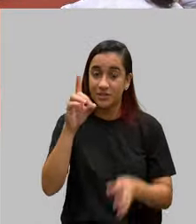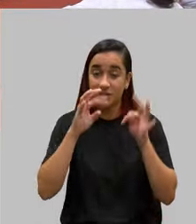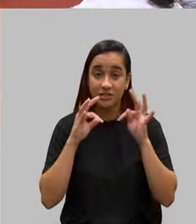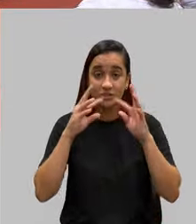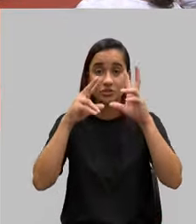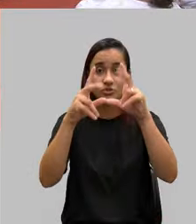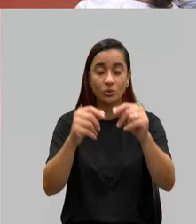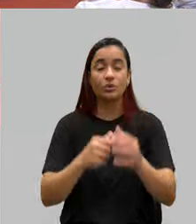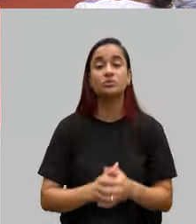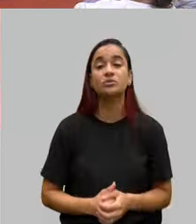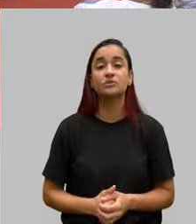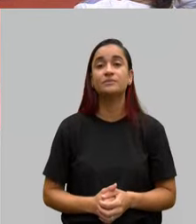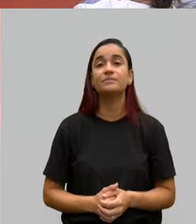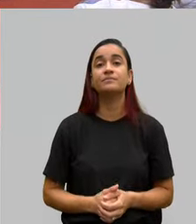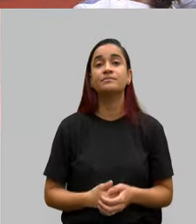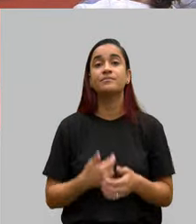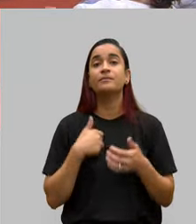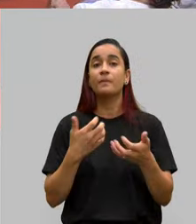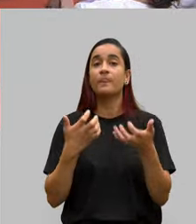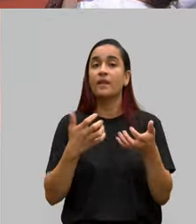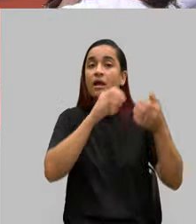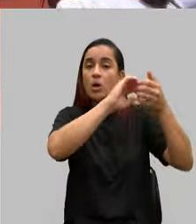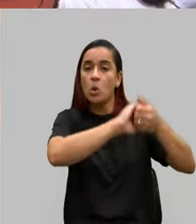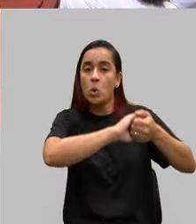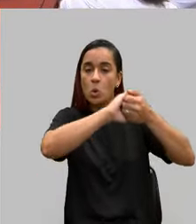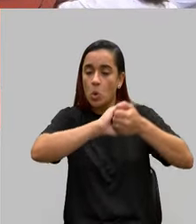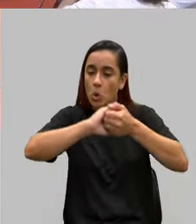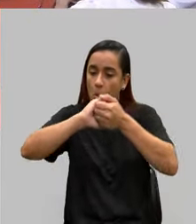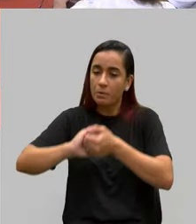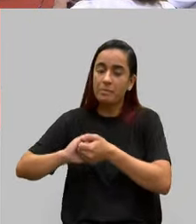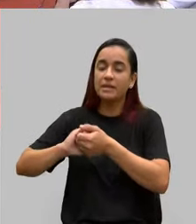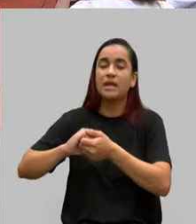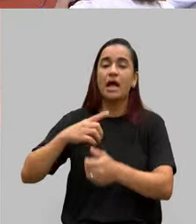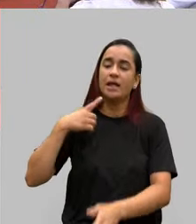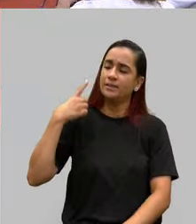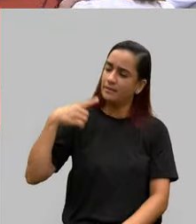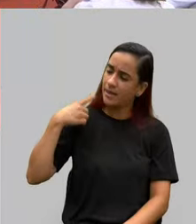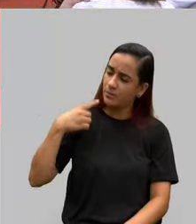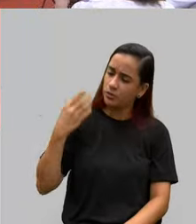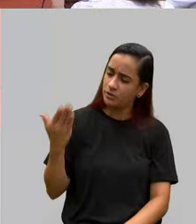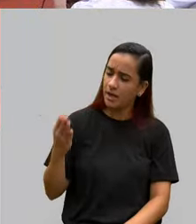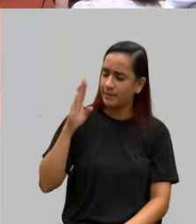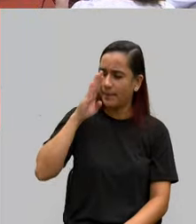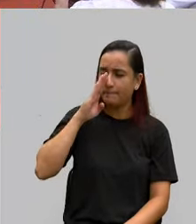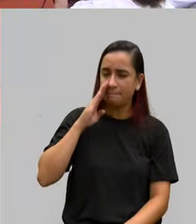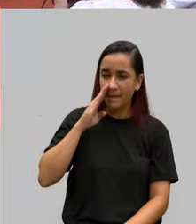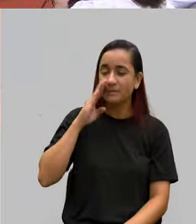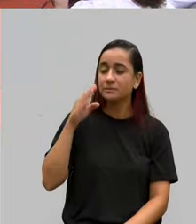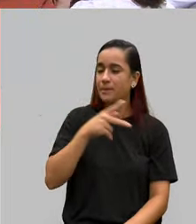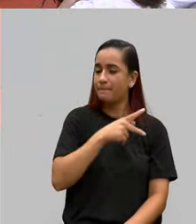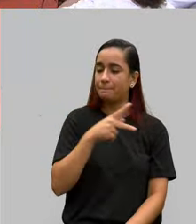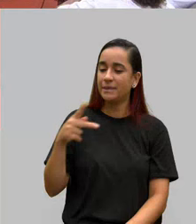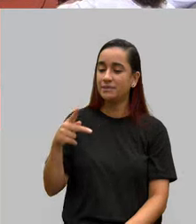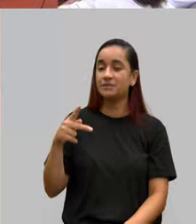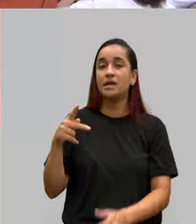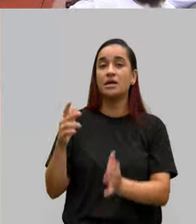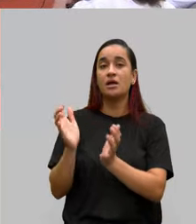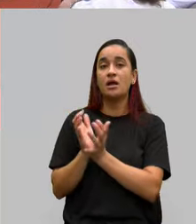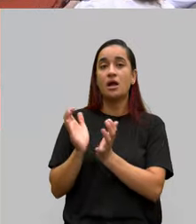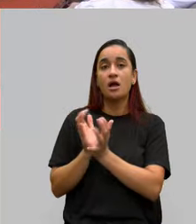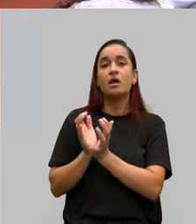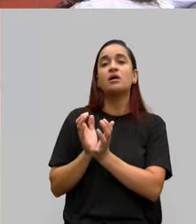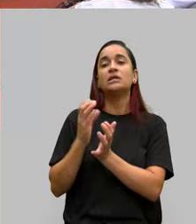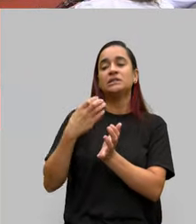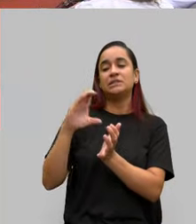todos gostaria de cumprimentar Nossa deputada Beatriz Serqueira presidente da Comissão de Educação Ciência e Tecnologia